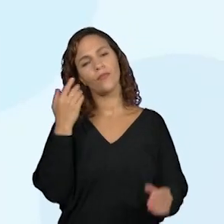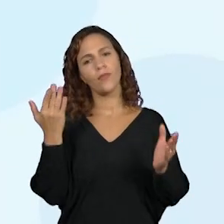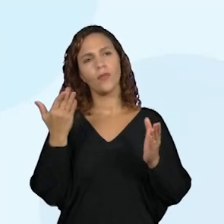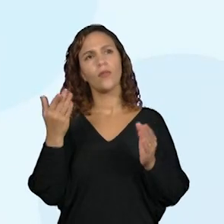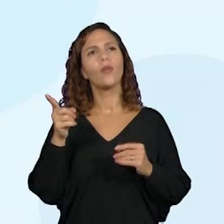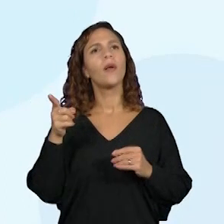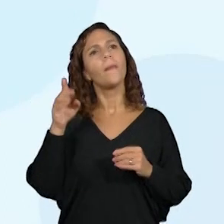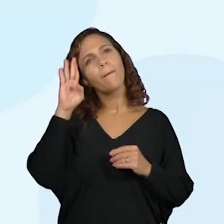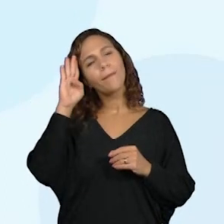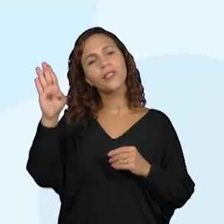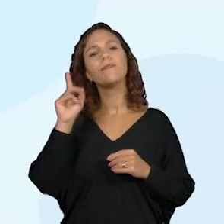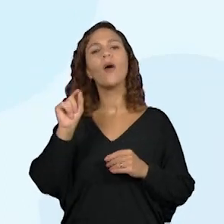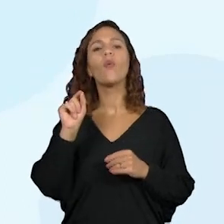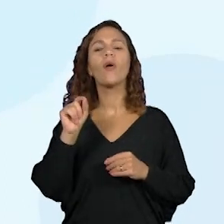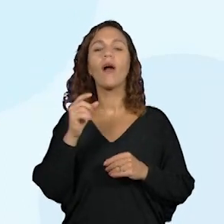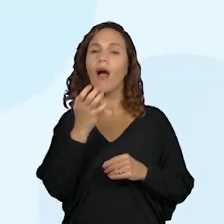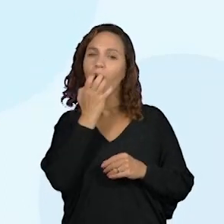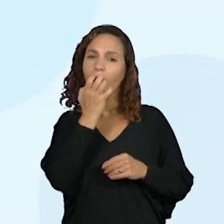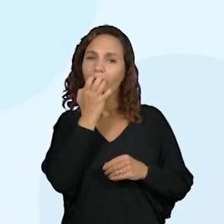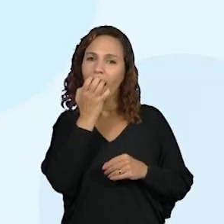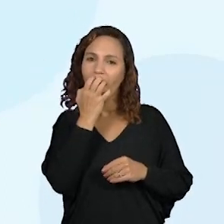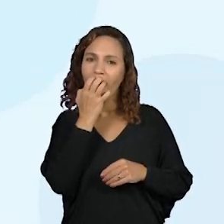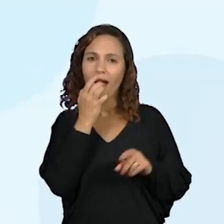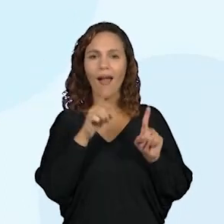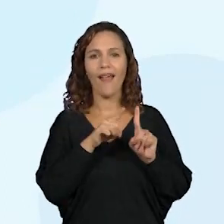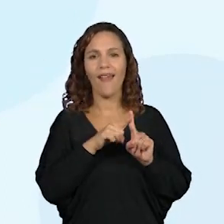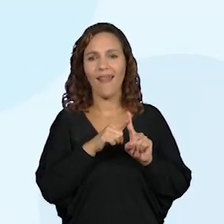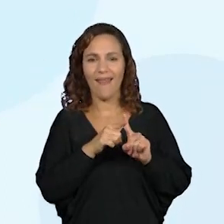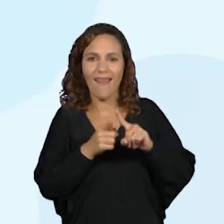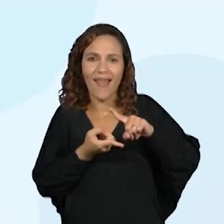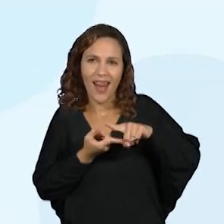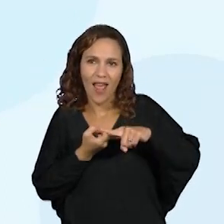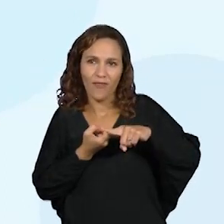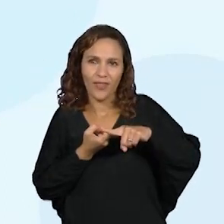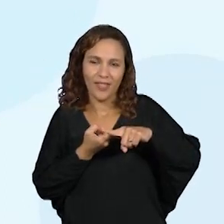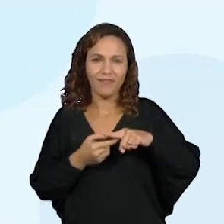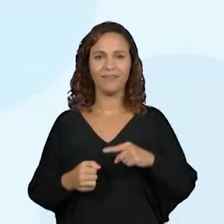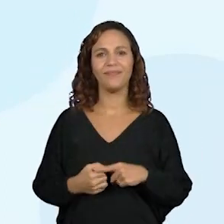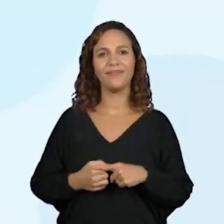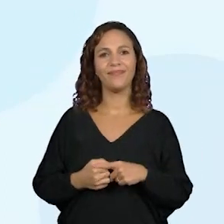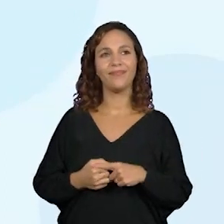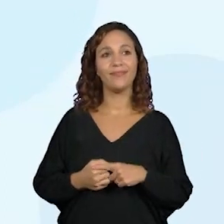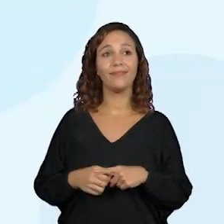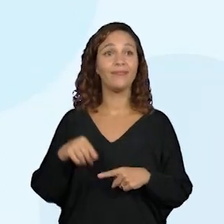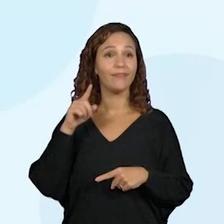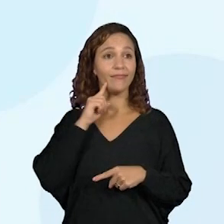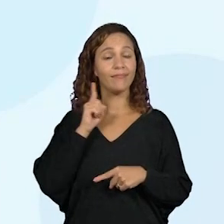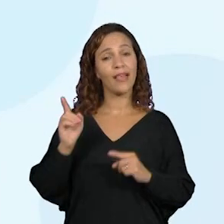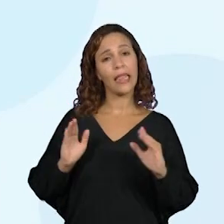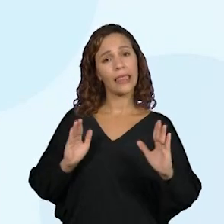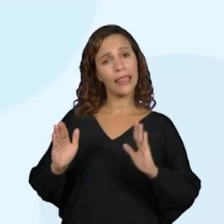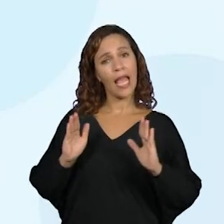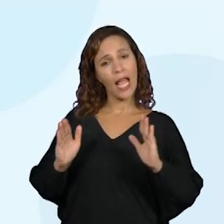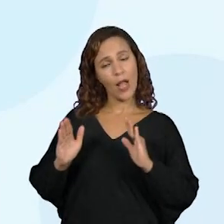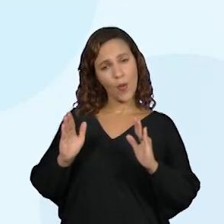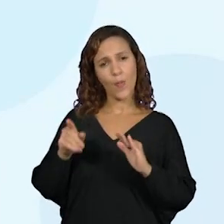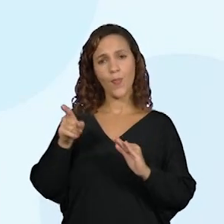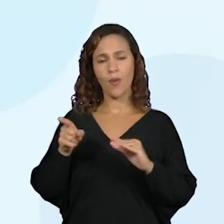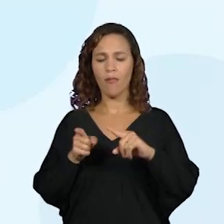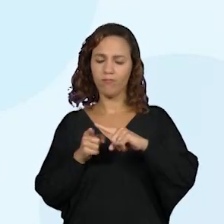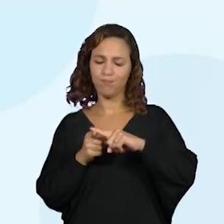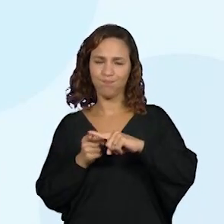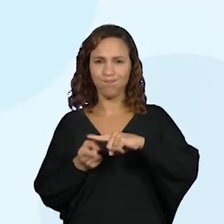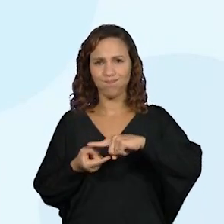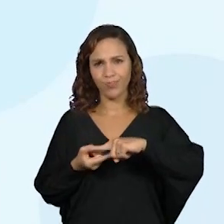informações sobre a gestação dos cães Então olha só a gestação dos cães dura em média